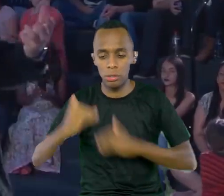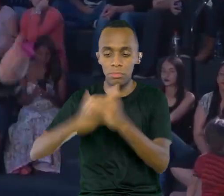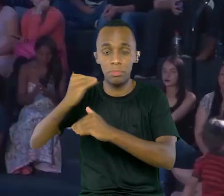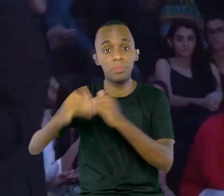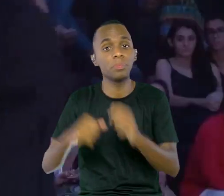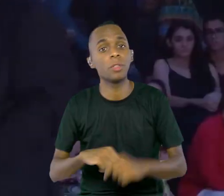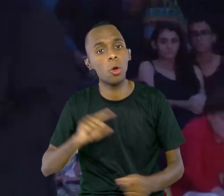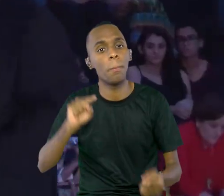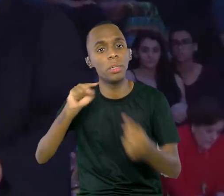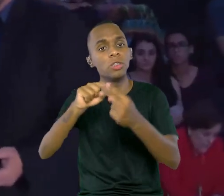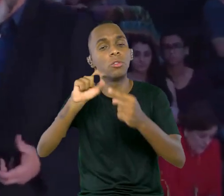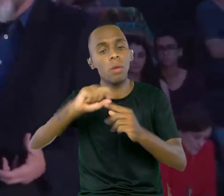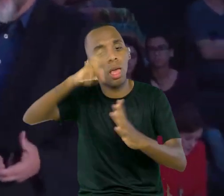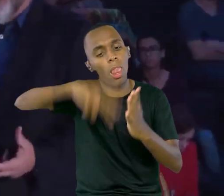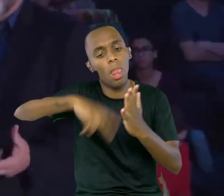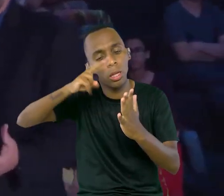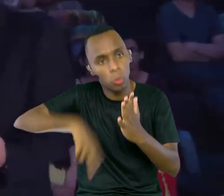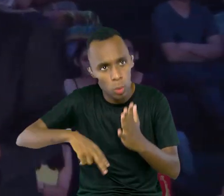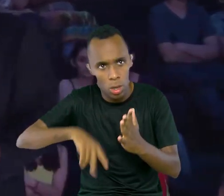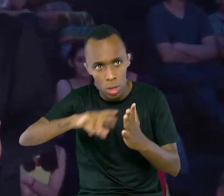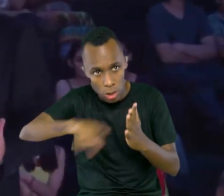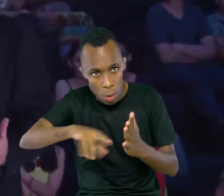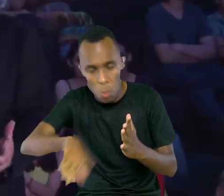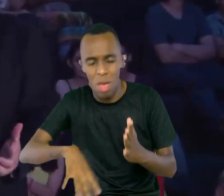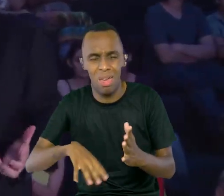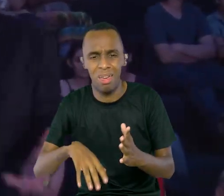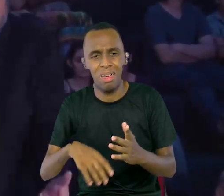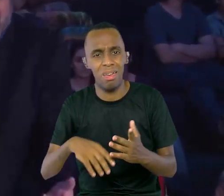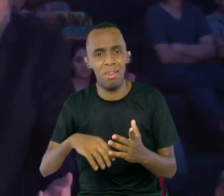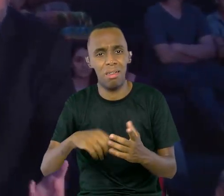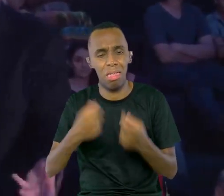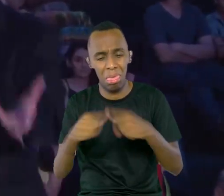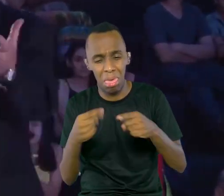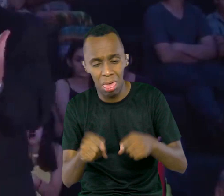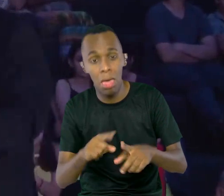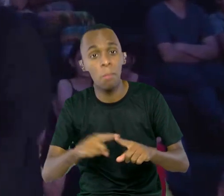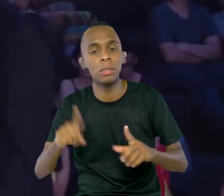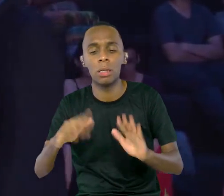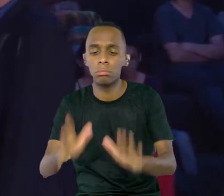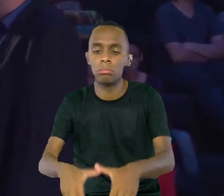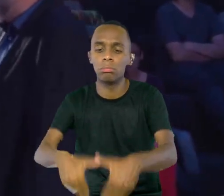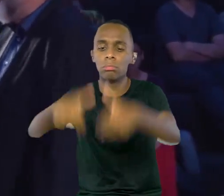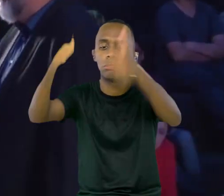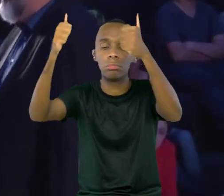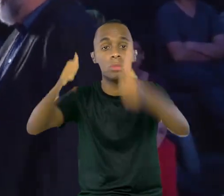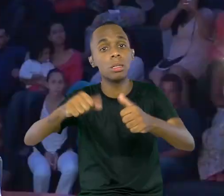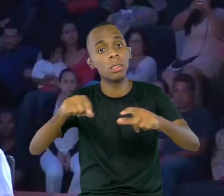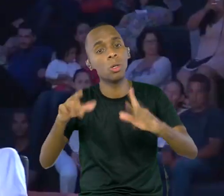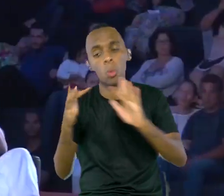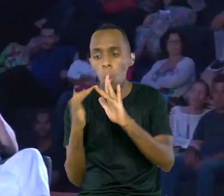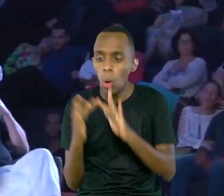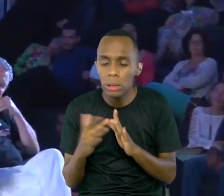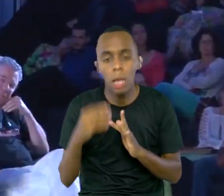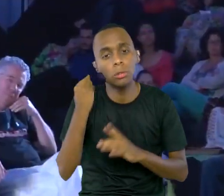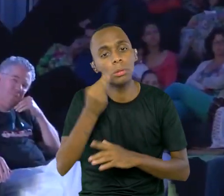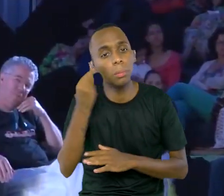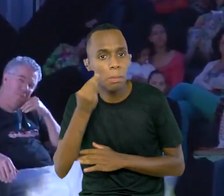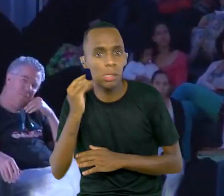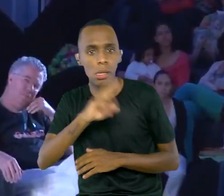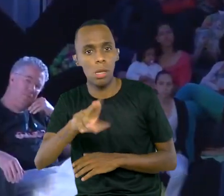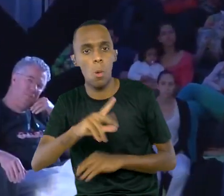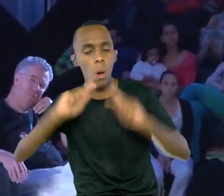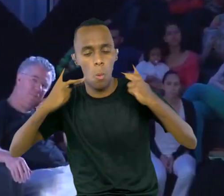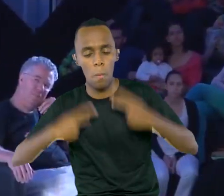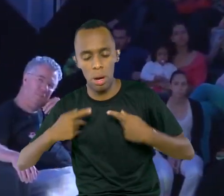para humanizar. Que a tarefa da leitura não é humilhar, mas engrandecer. Que a tarefa da